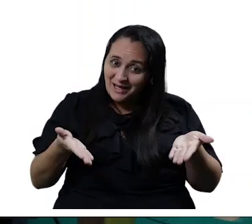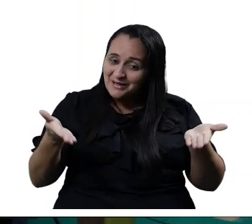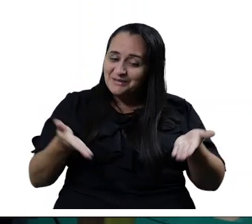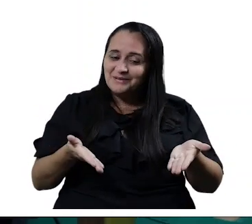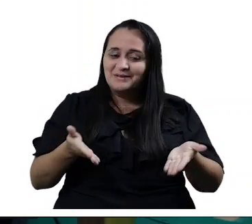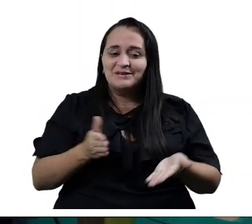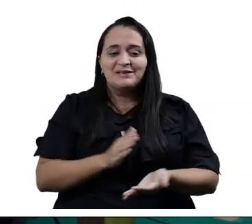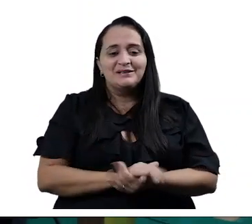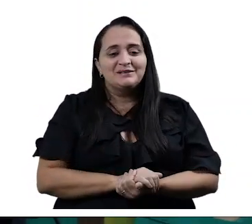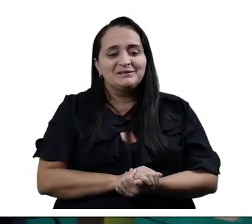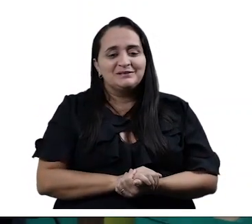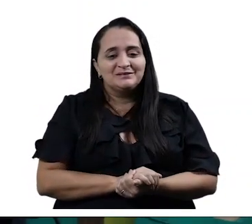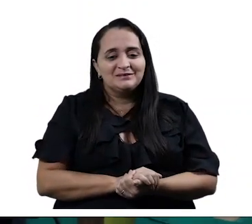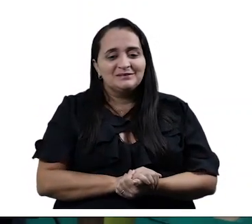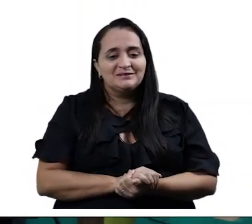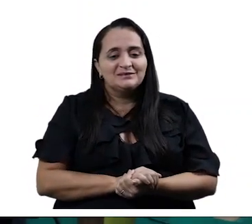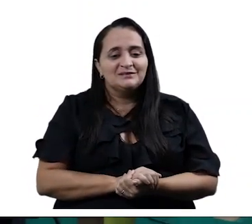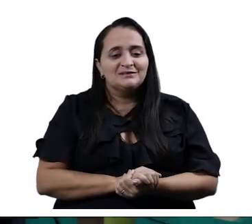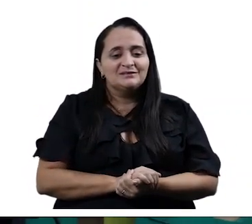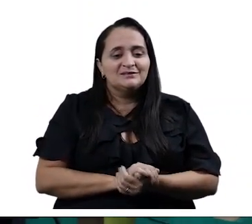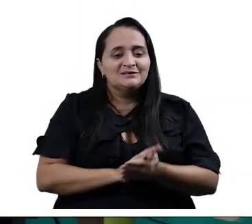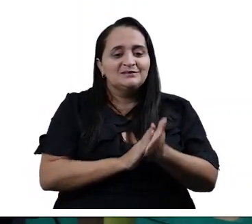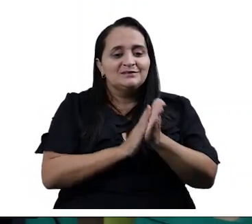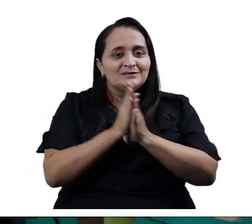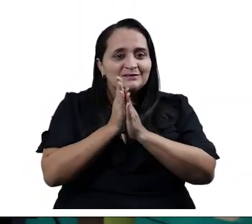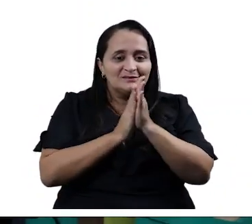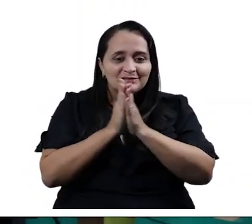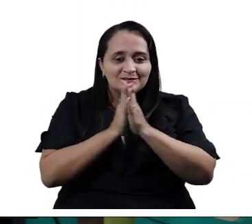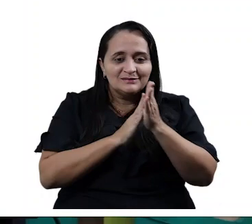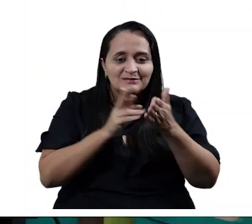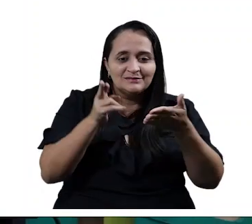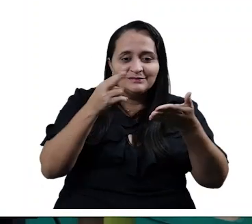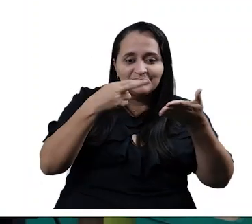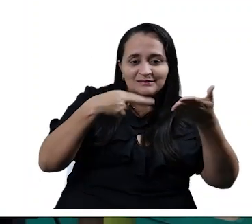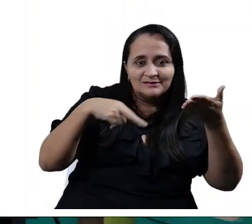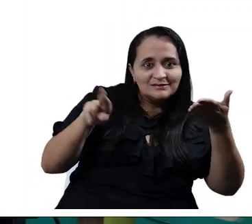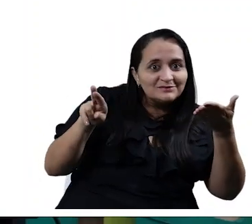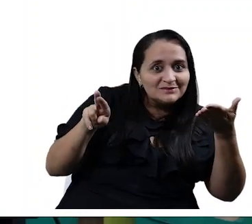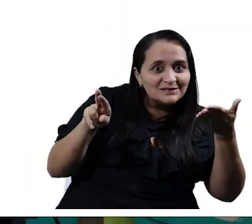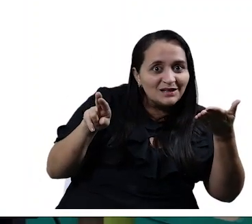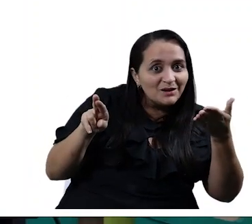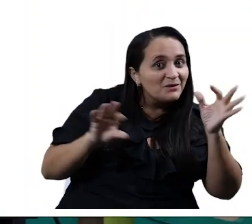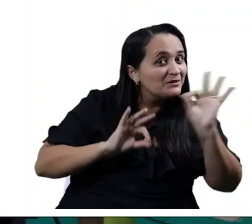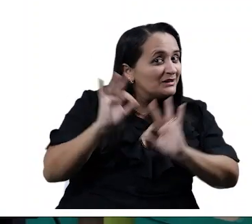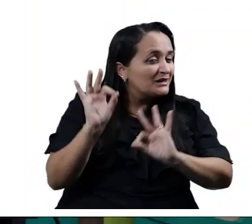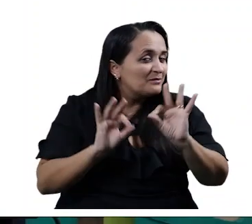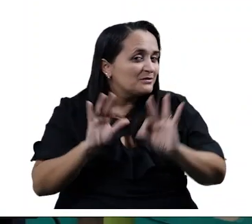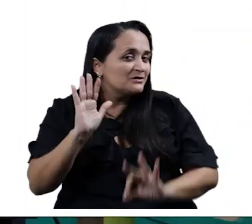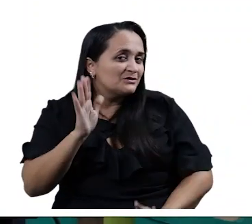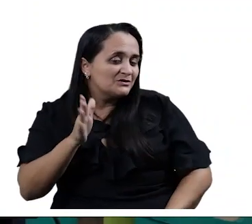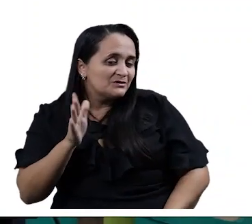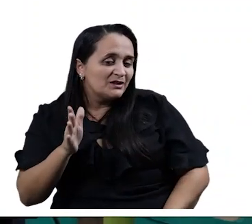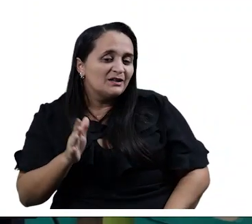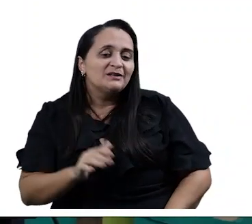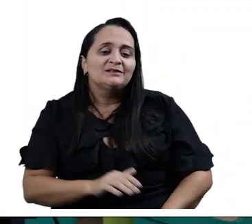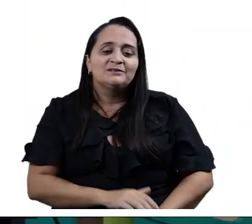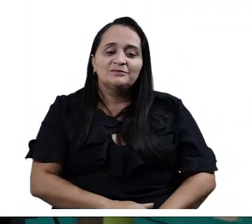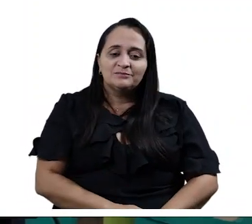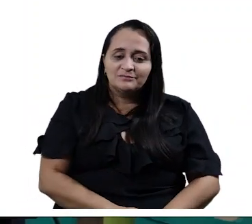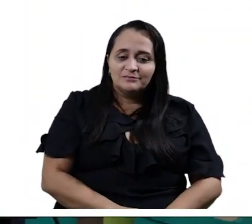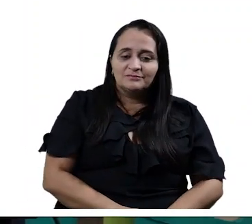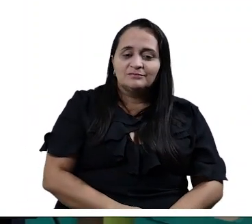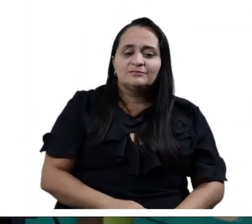agora. Olha a revisão! Tá prontinho para começar a revisão? Pois